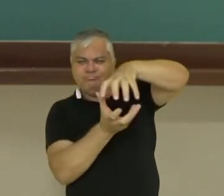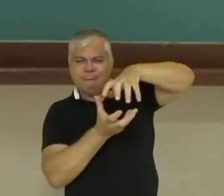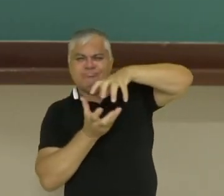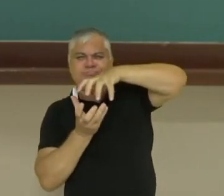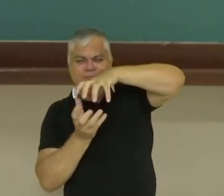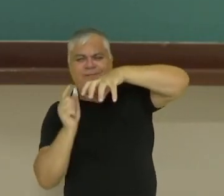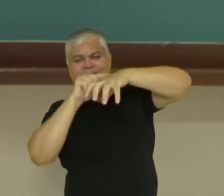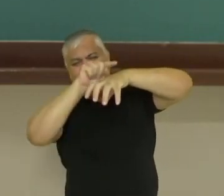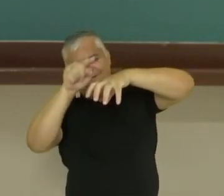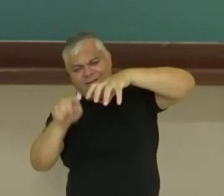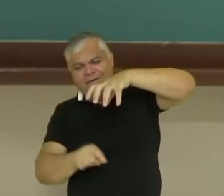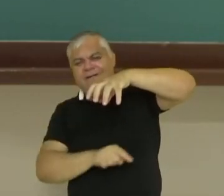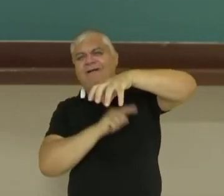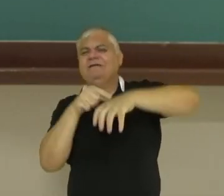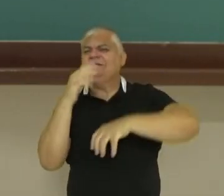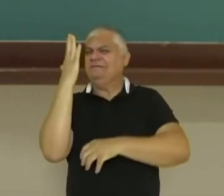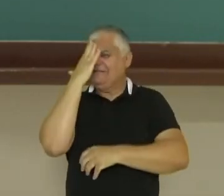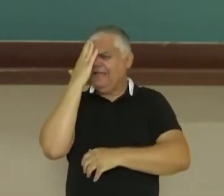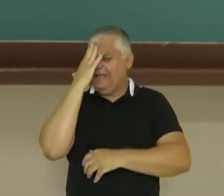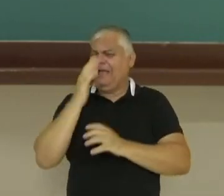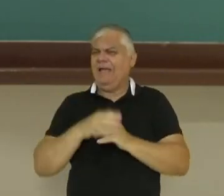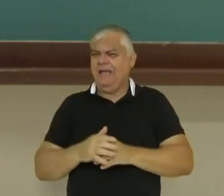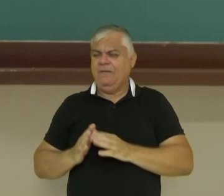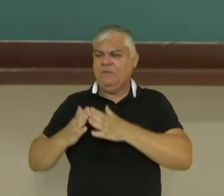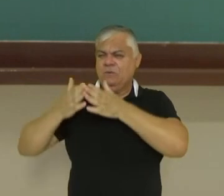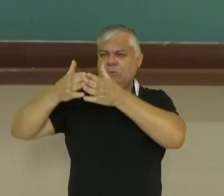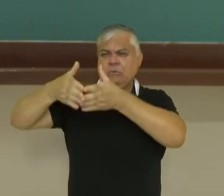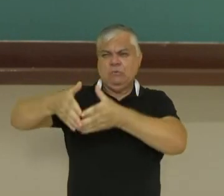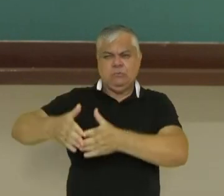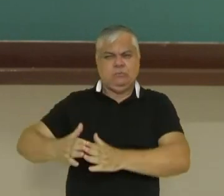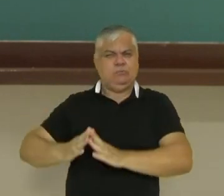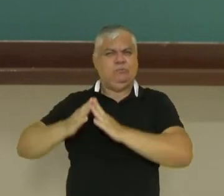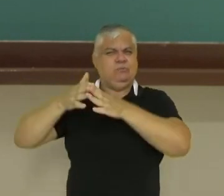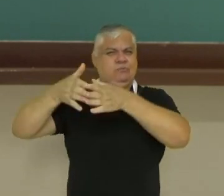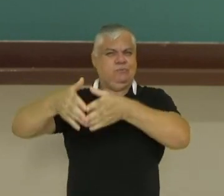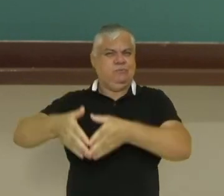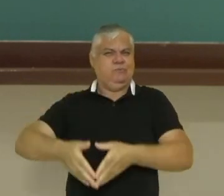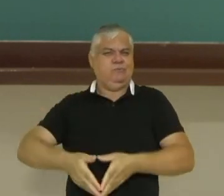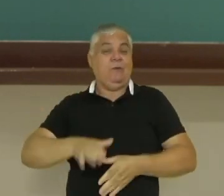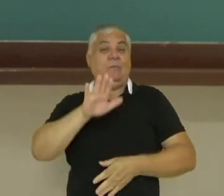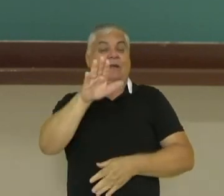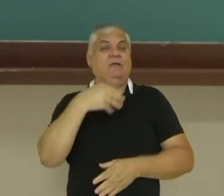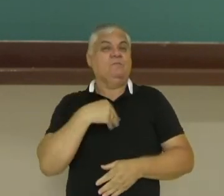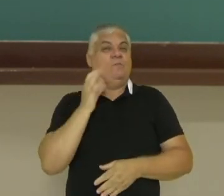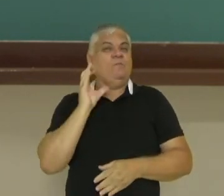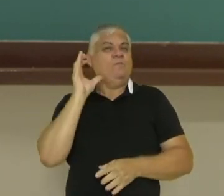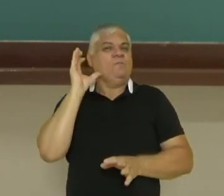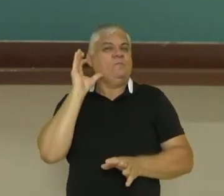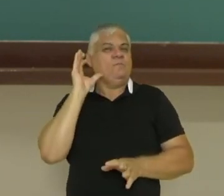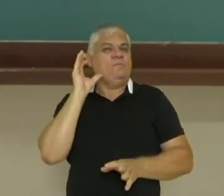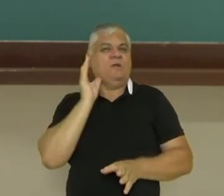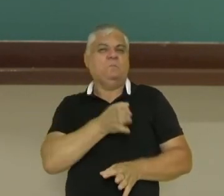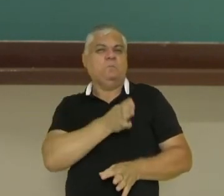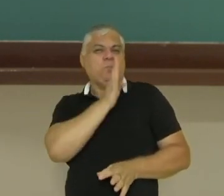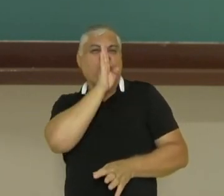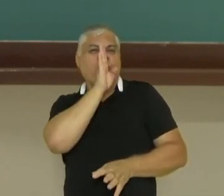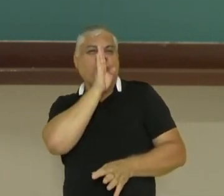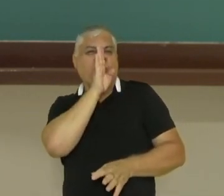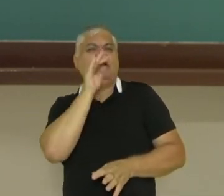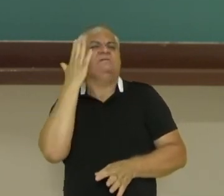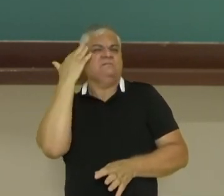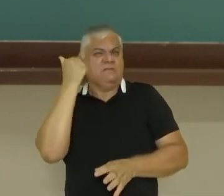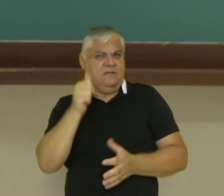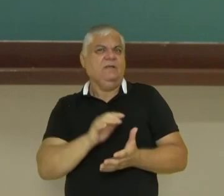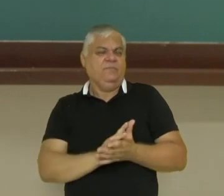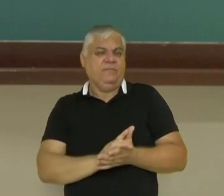anos. Então não eram nenhum ignorante fazendo isso. Certo? Então, assim, os caras já sabiam.